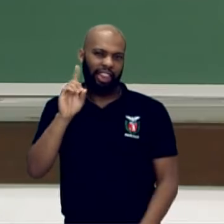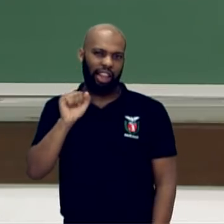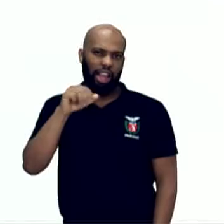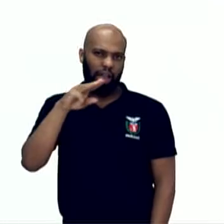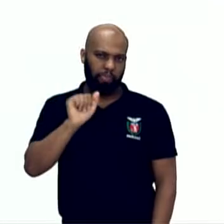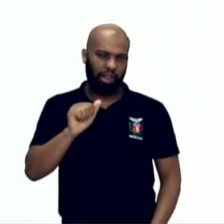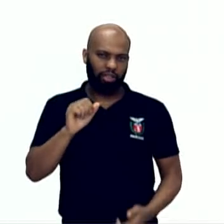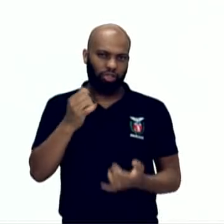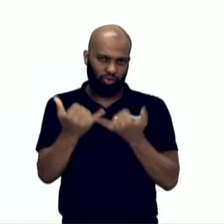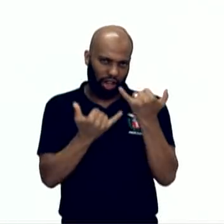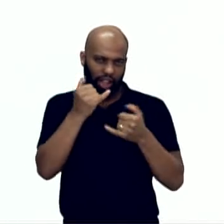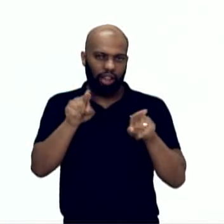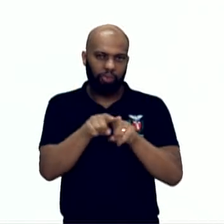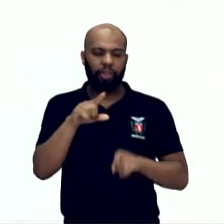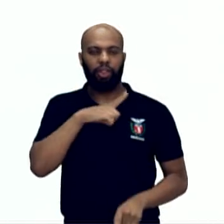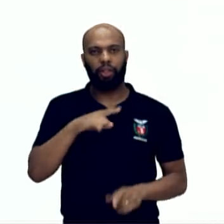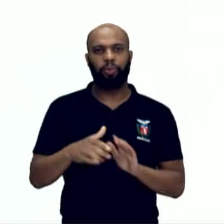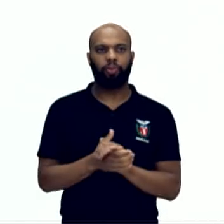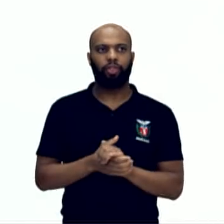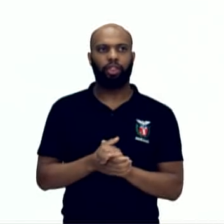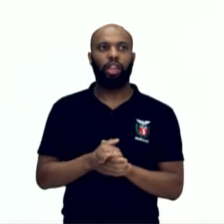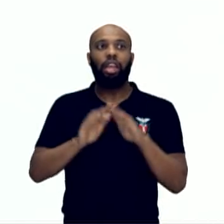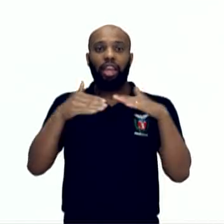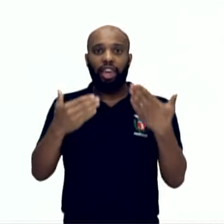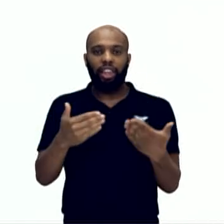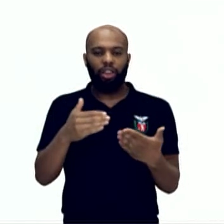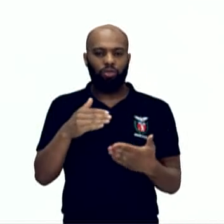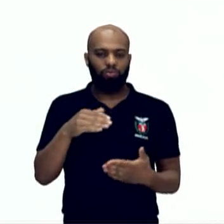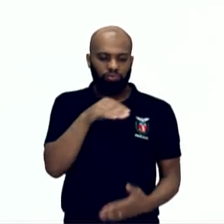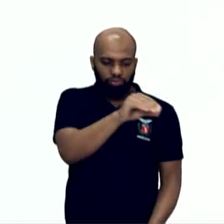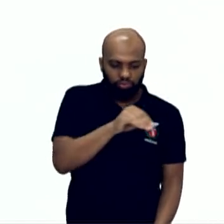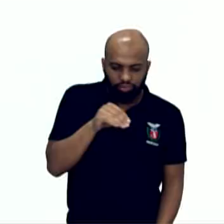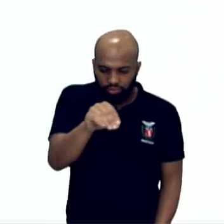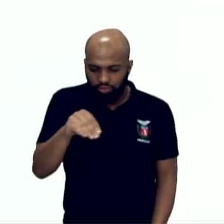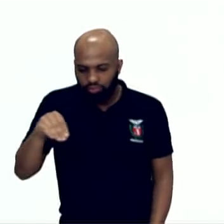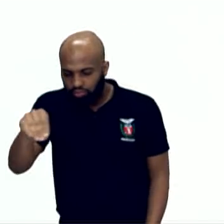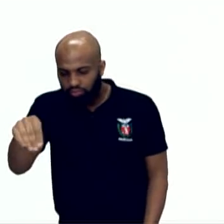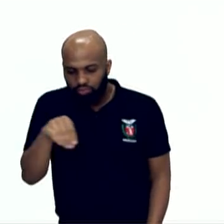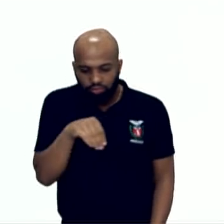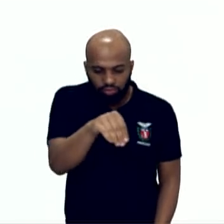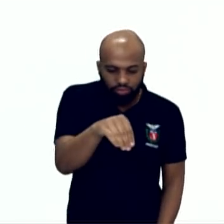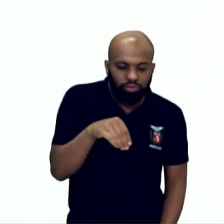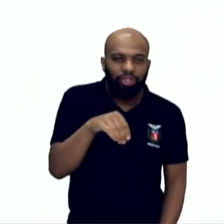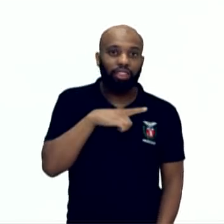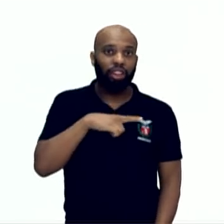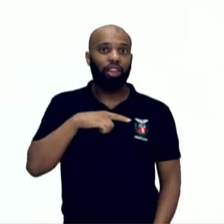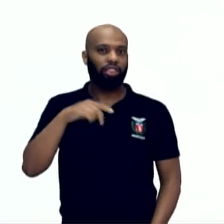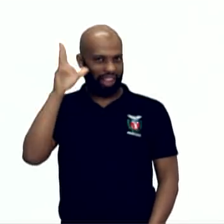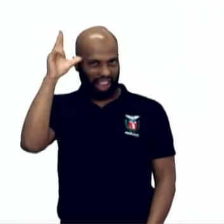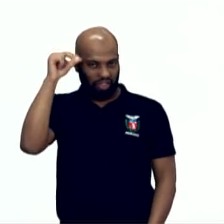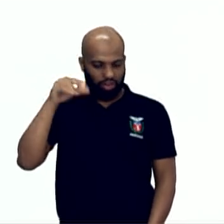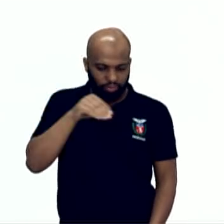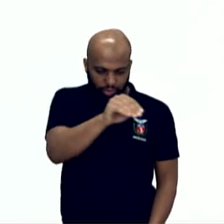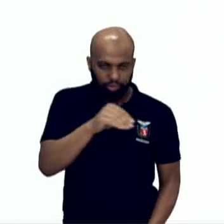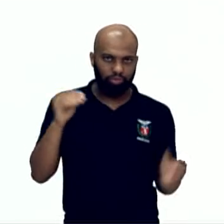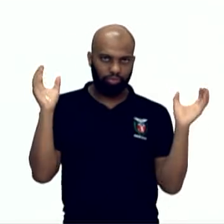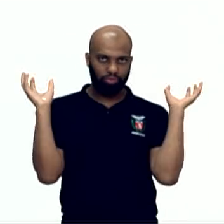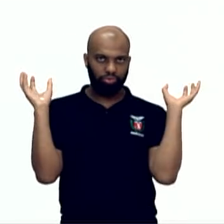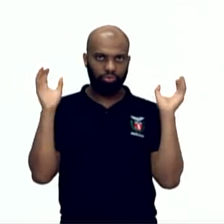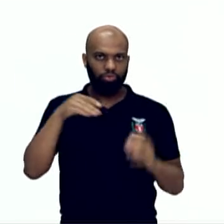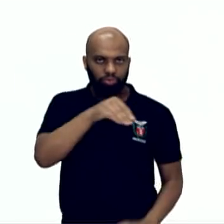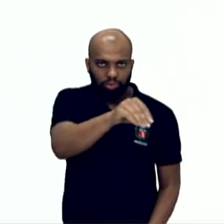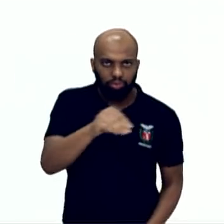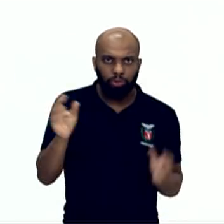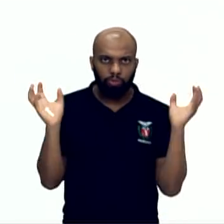pode deixar a dama também. As peças do jogo devem ser movimentadas. Então, o que acontece? As